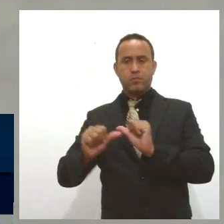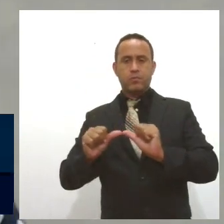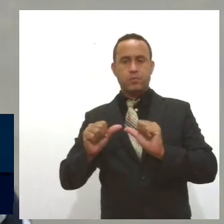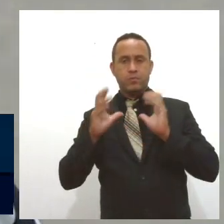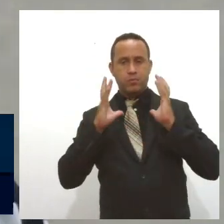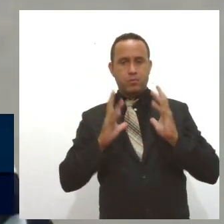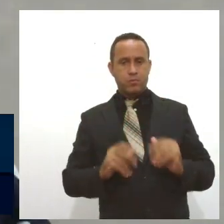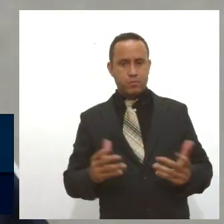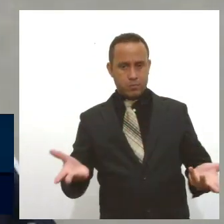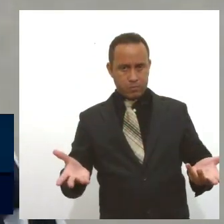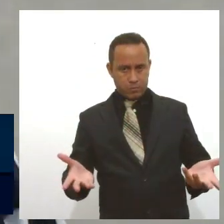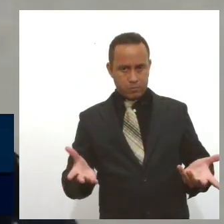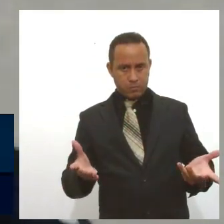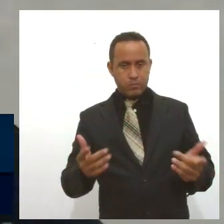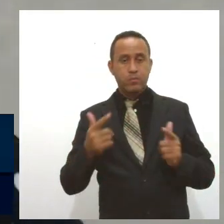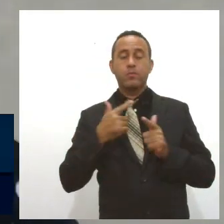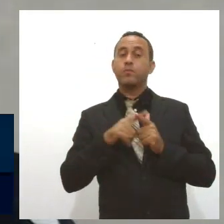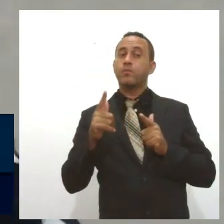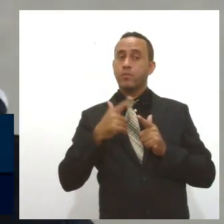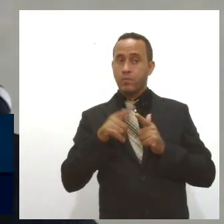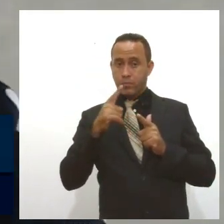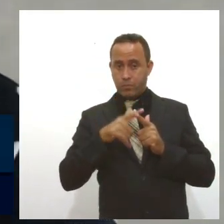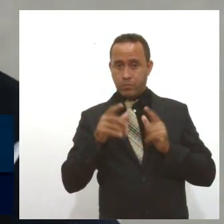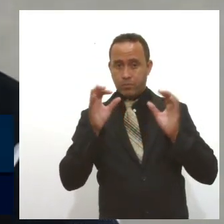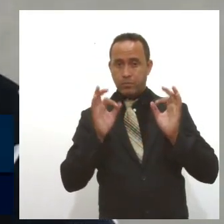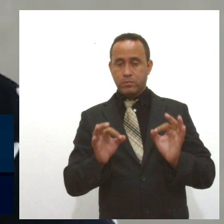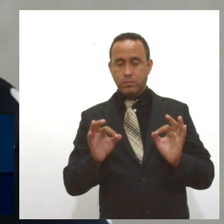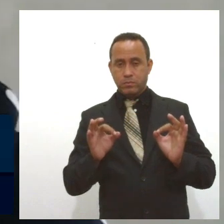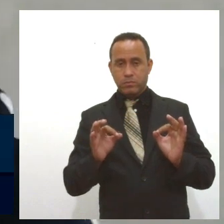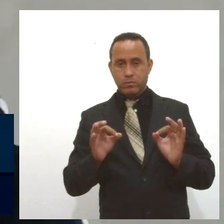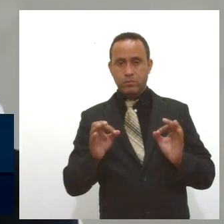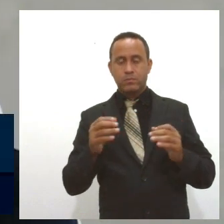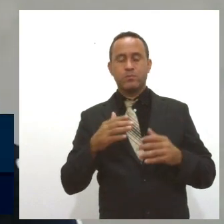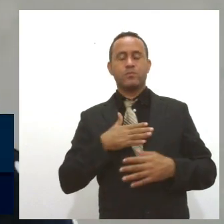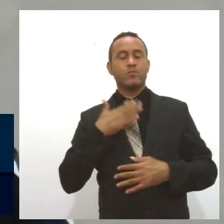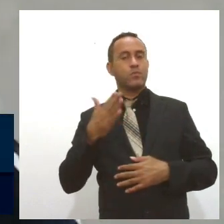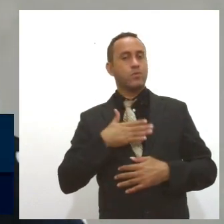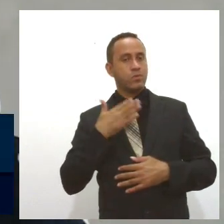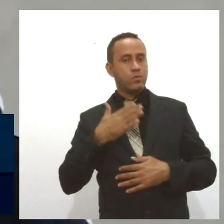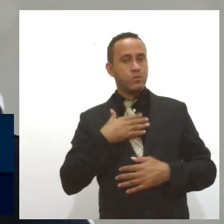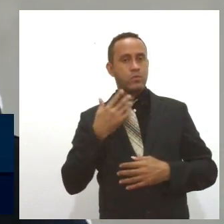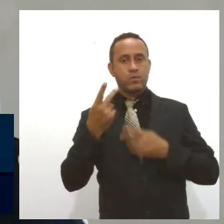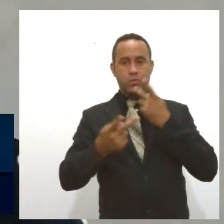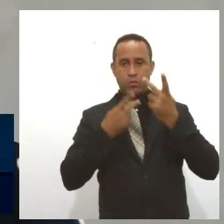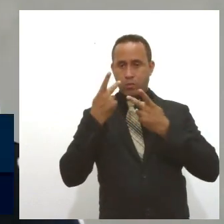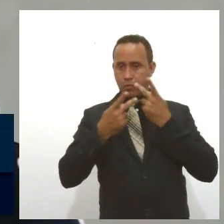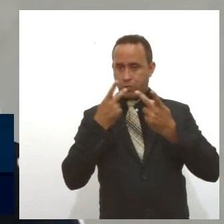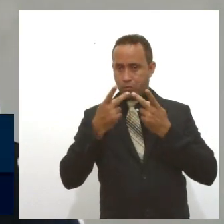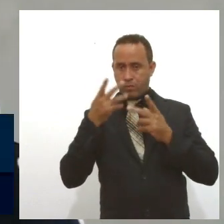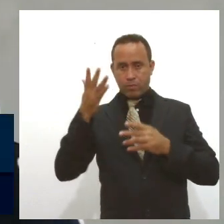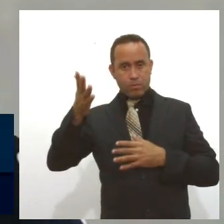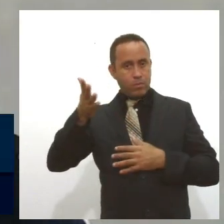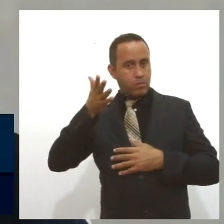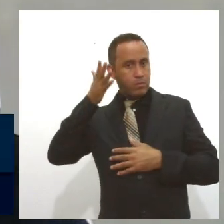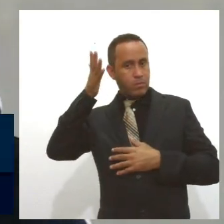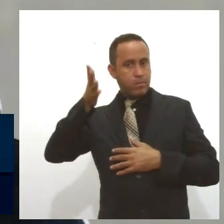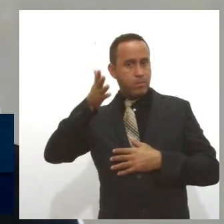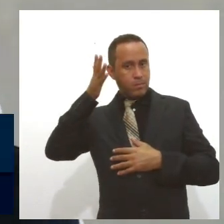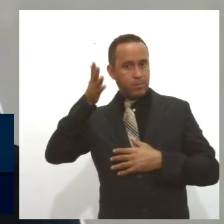a situação gravíssima, mas fico muito contente quando o senhor diz na sua fala